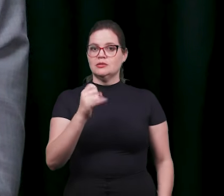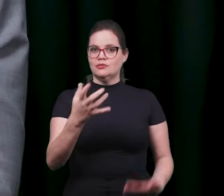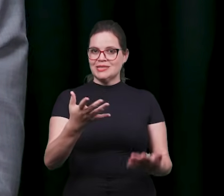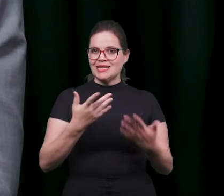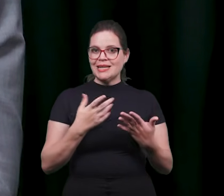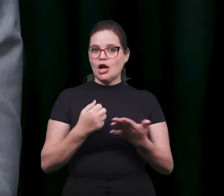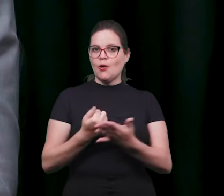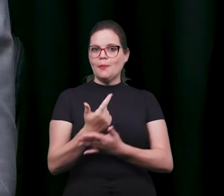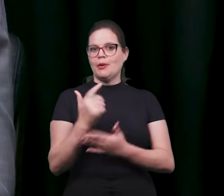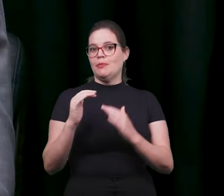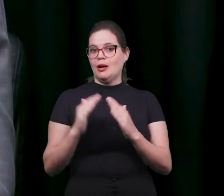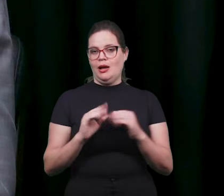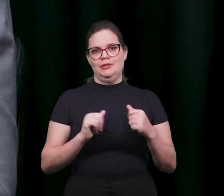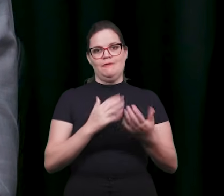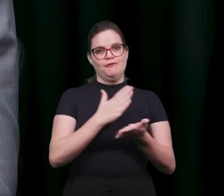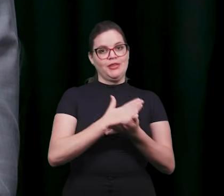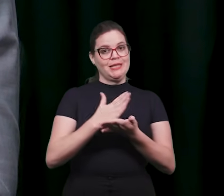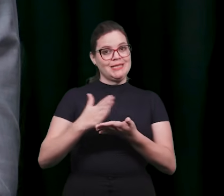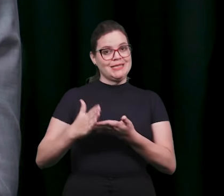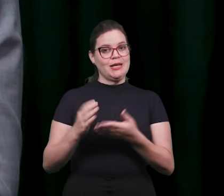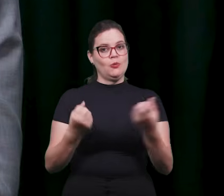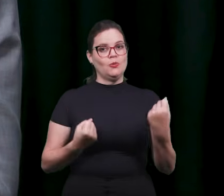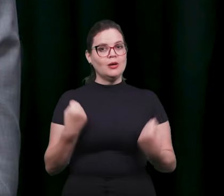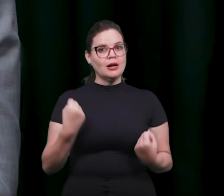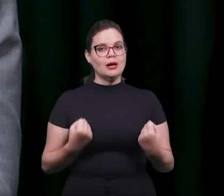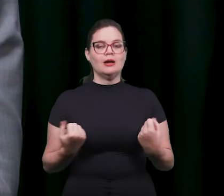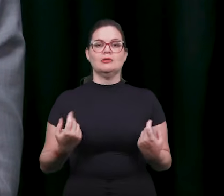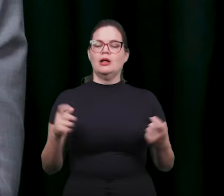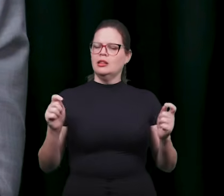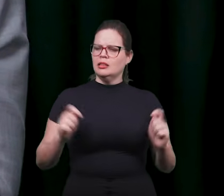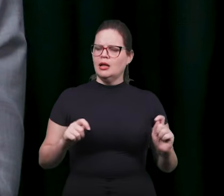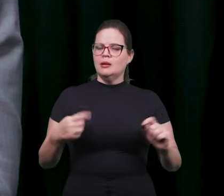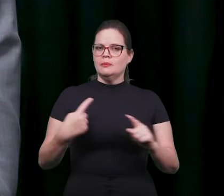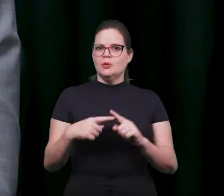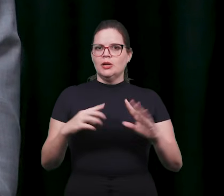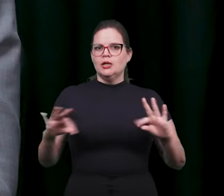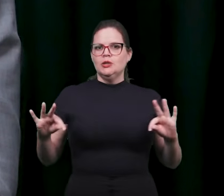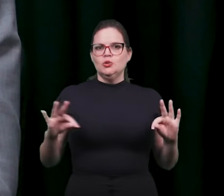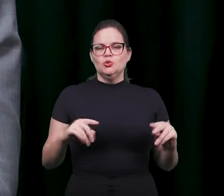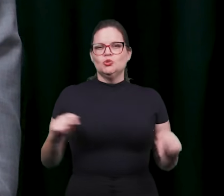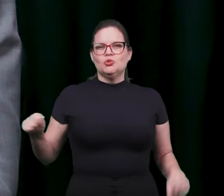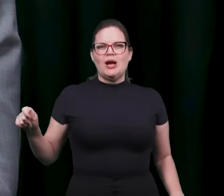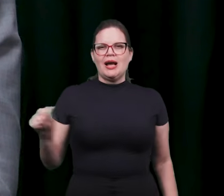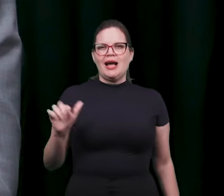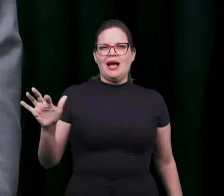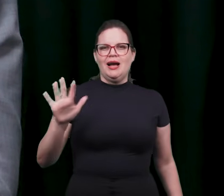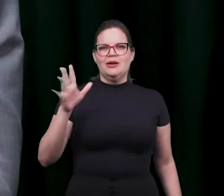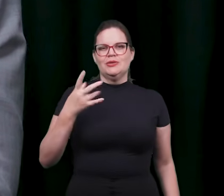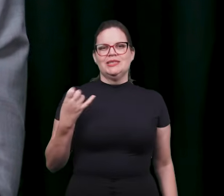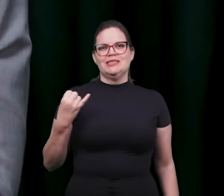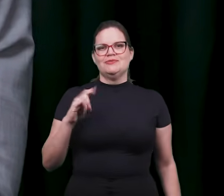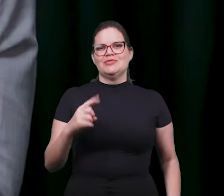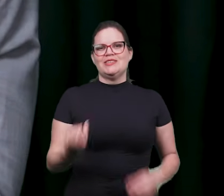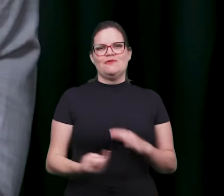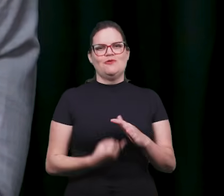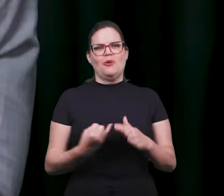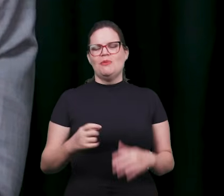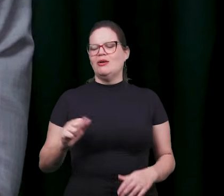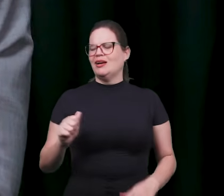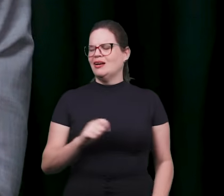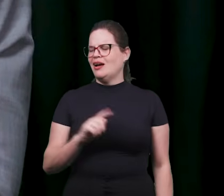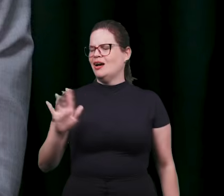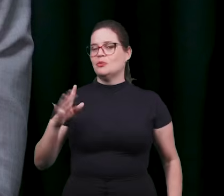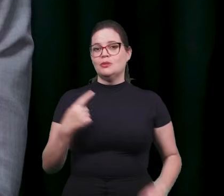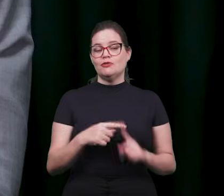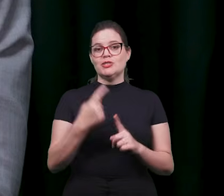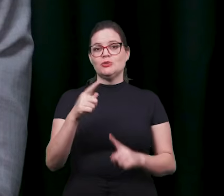para financiar uma casa, para você comprar um carro, porque tudo fica mais caro quando você vive na informalidade, tudo fica